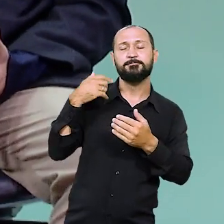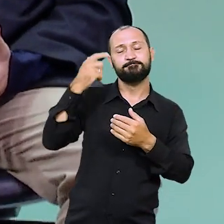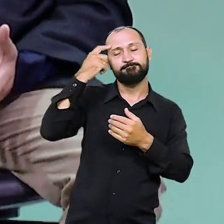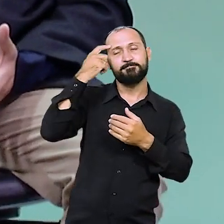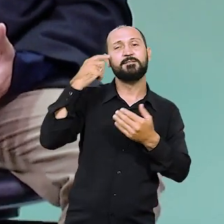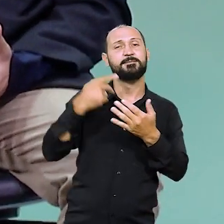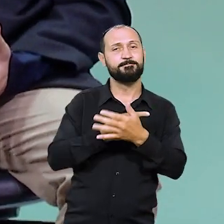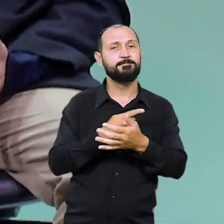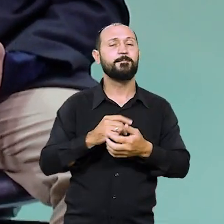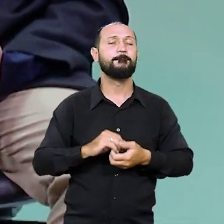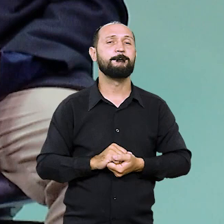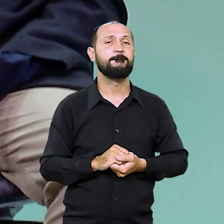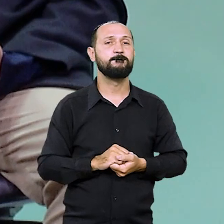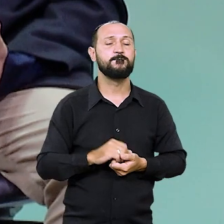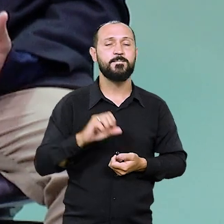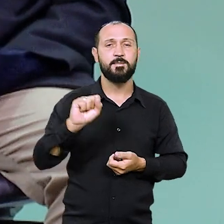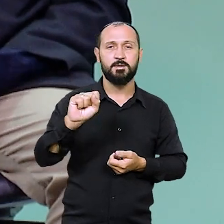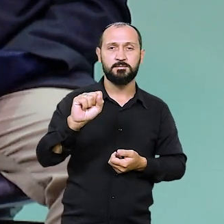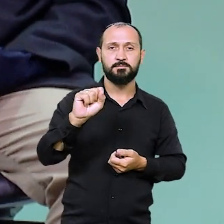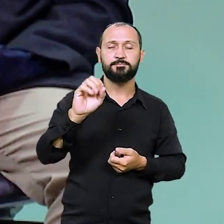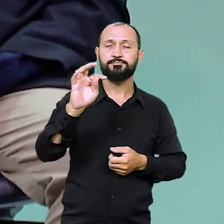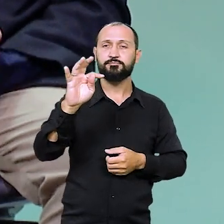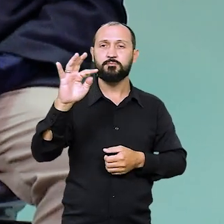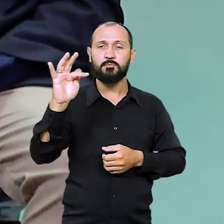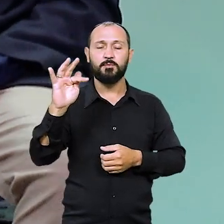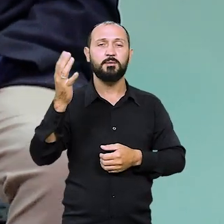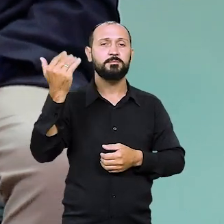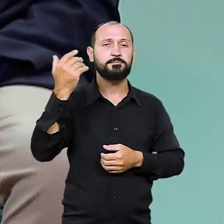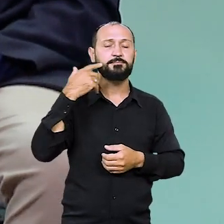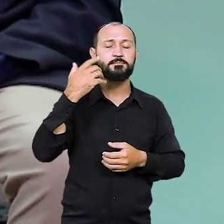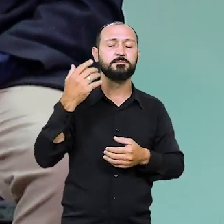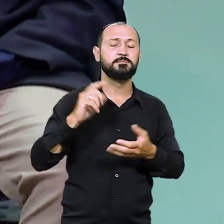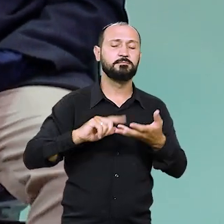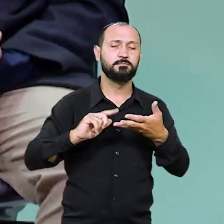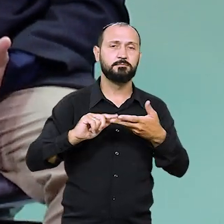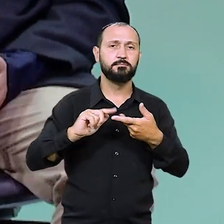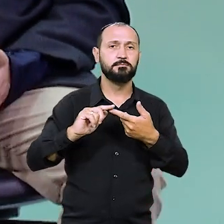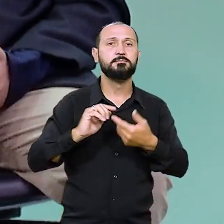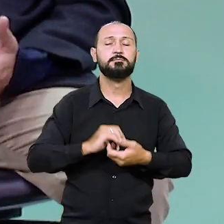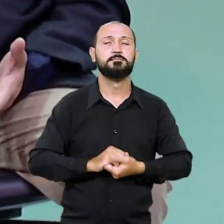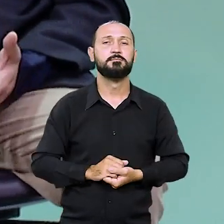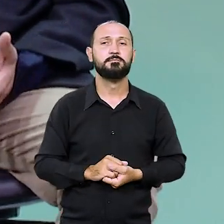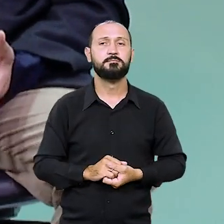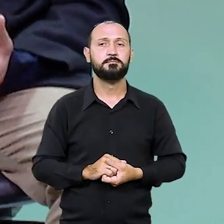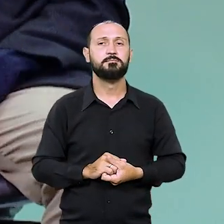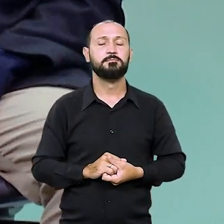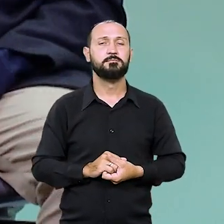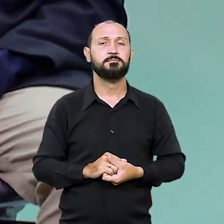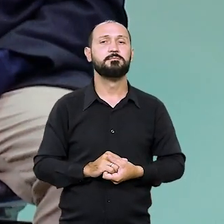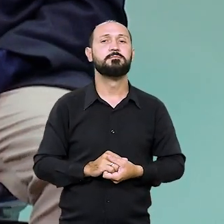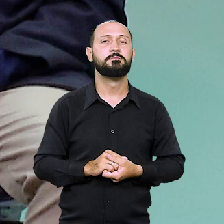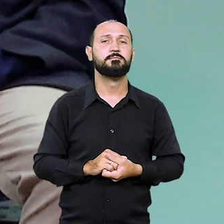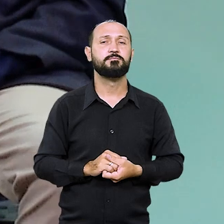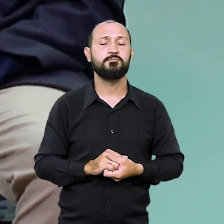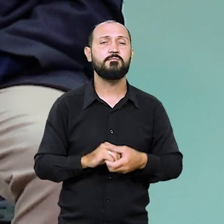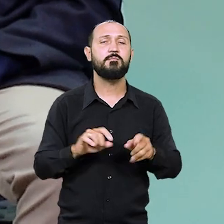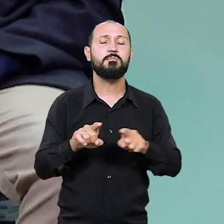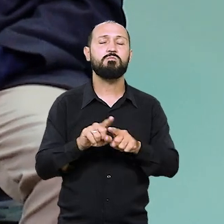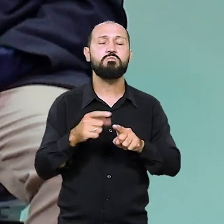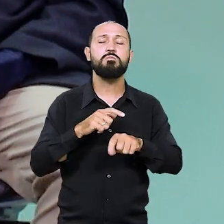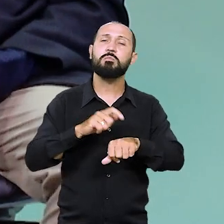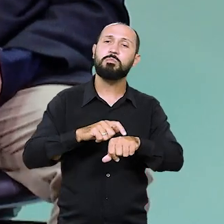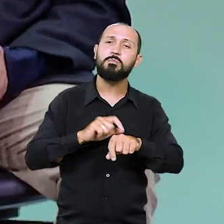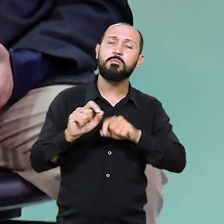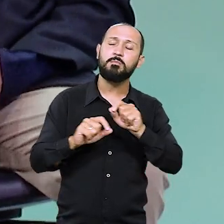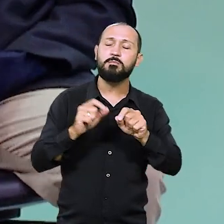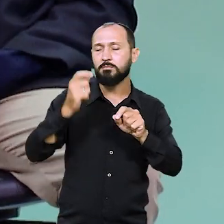Federal revise o seu entendimento, né, volte atrás, como já aconteceu em vários outros casos. A Suprema Corte já voltou atrás em suas